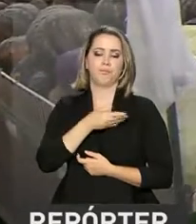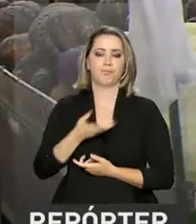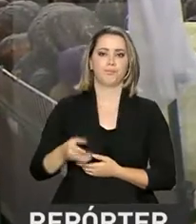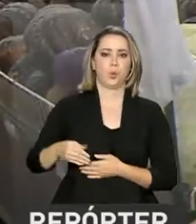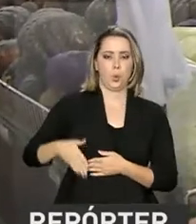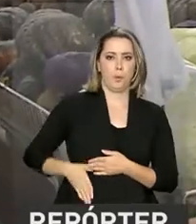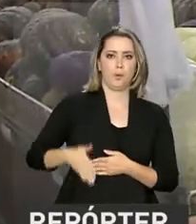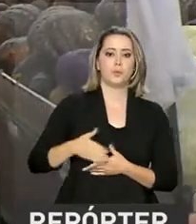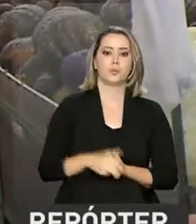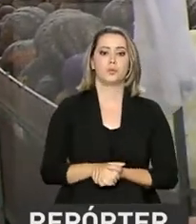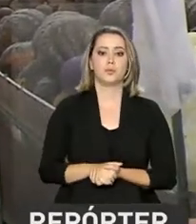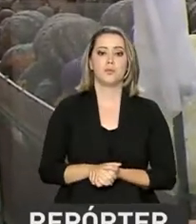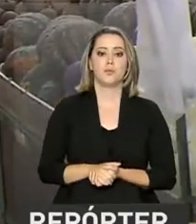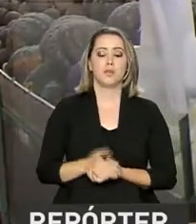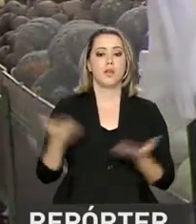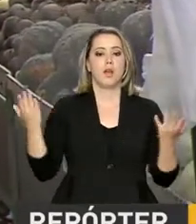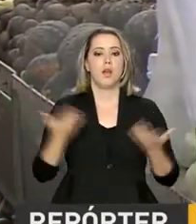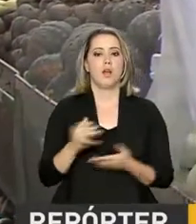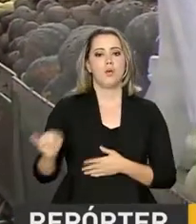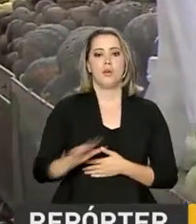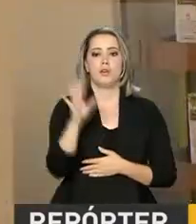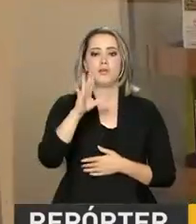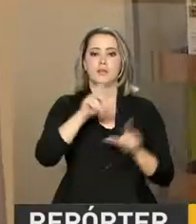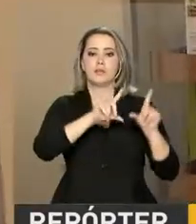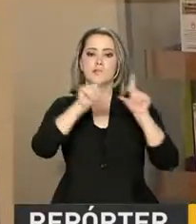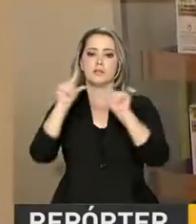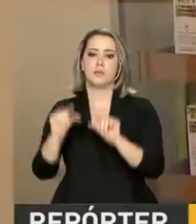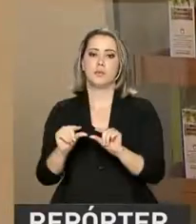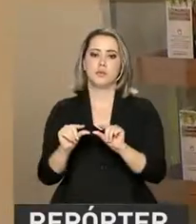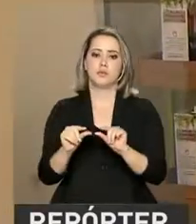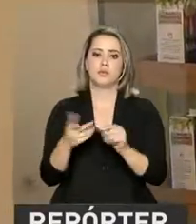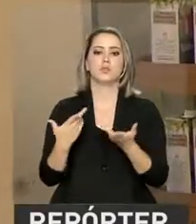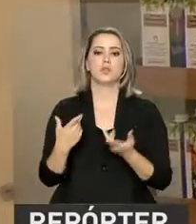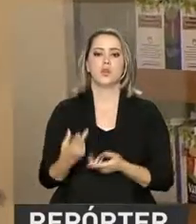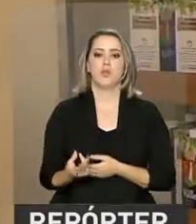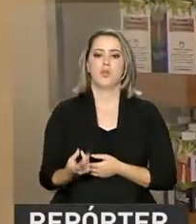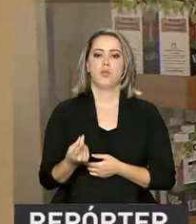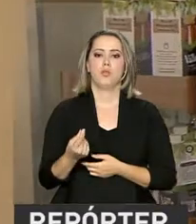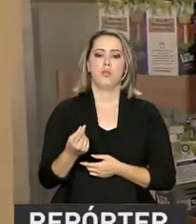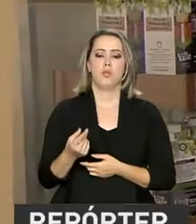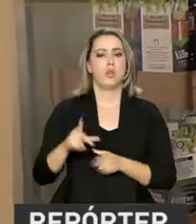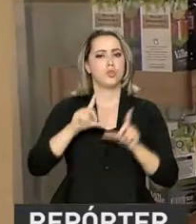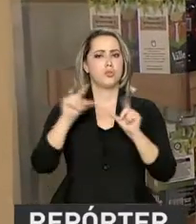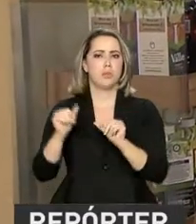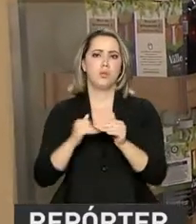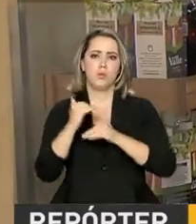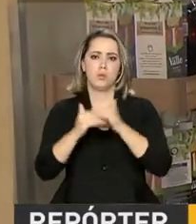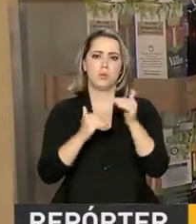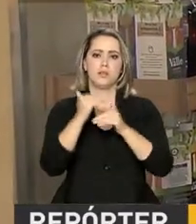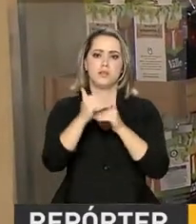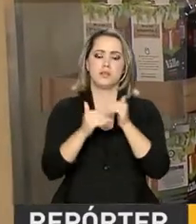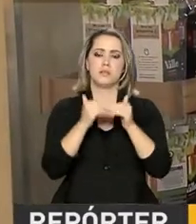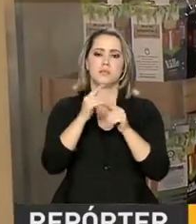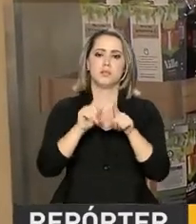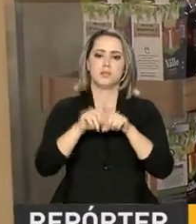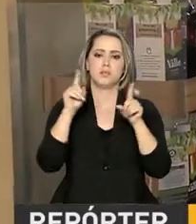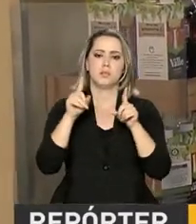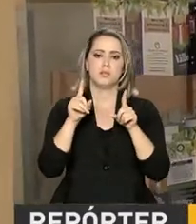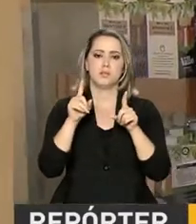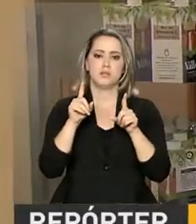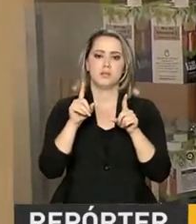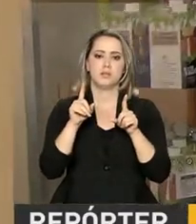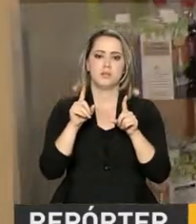menor a inflação está muito abaixo do que estava quando diminui o crescimento mas a cesta aumentou mas é